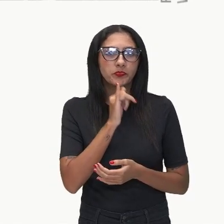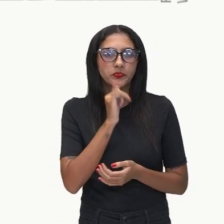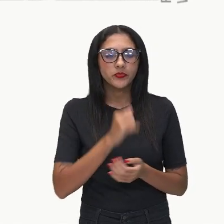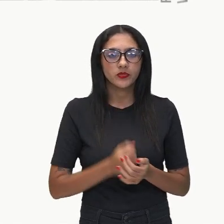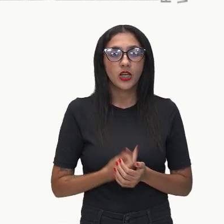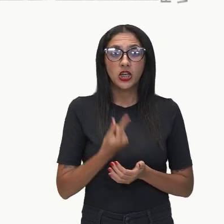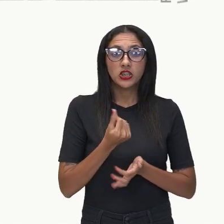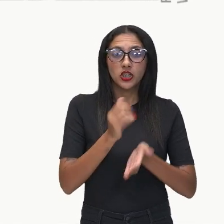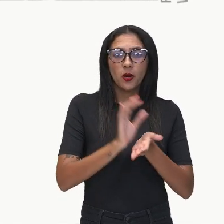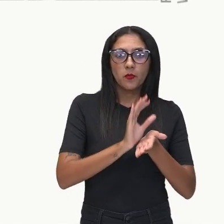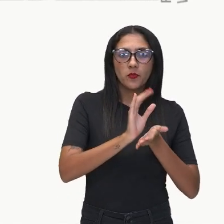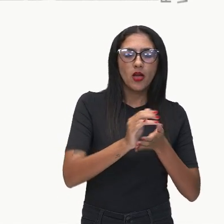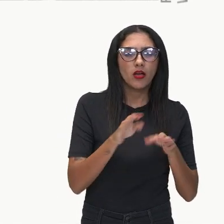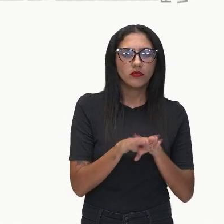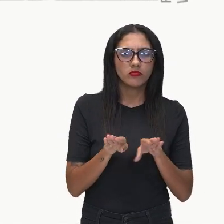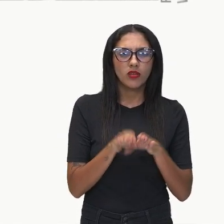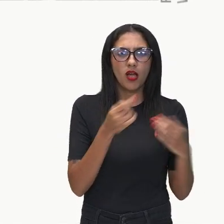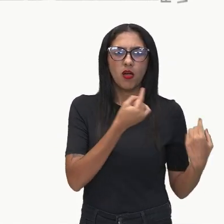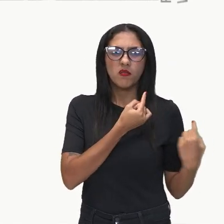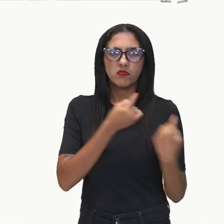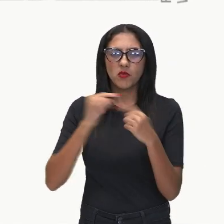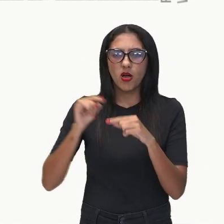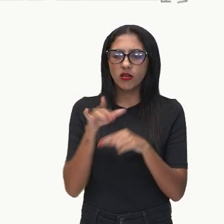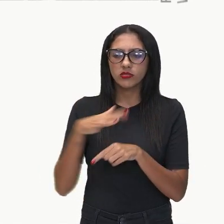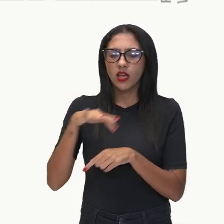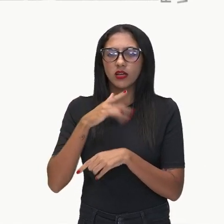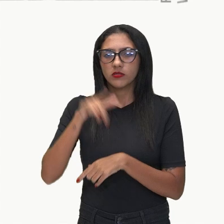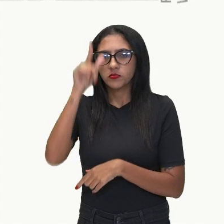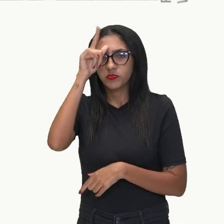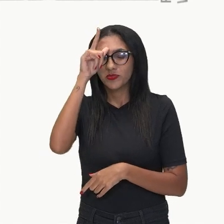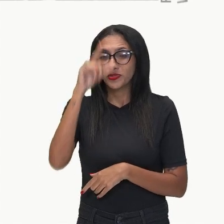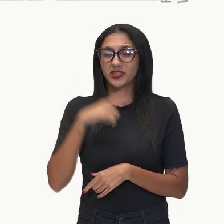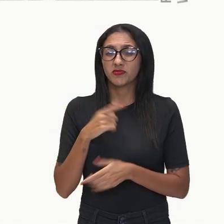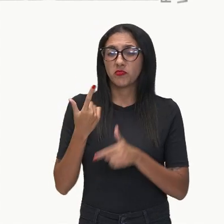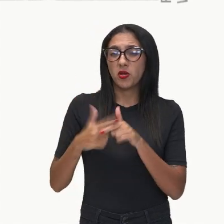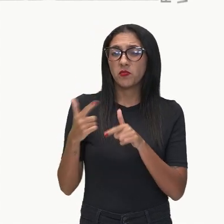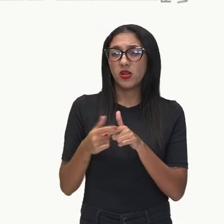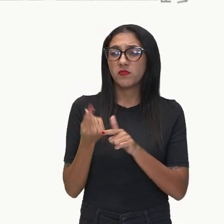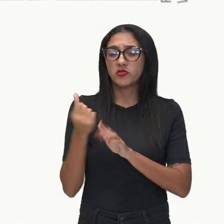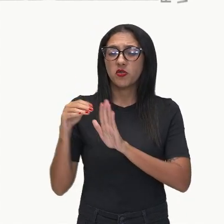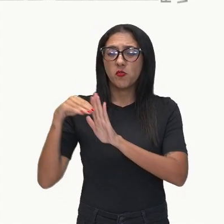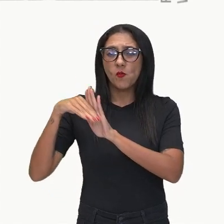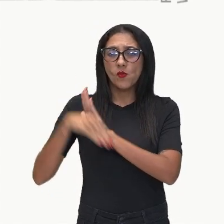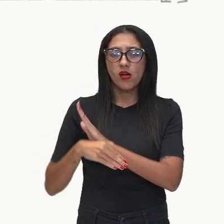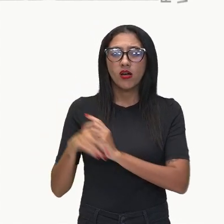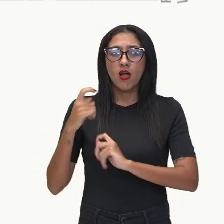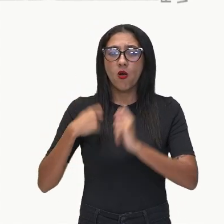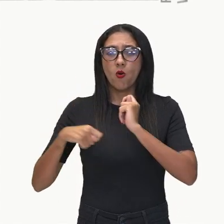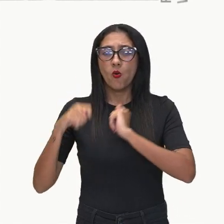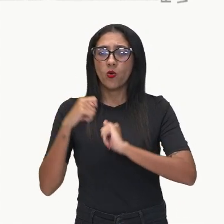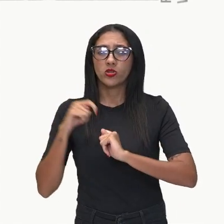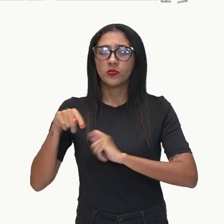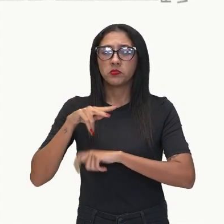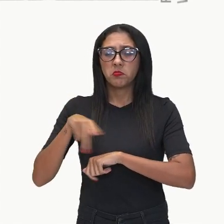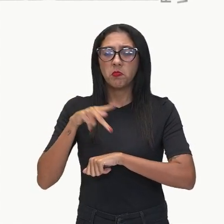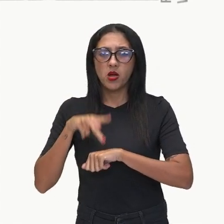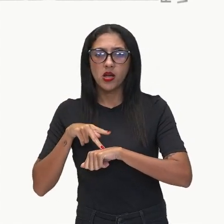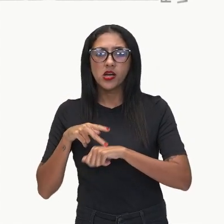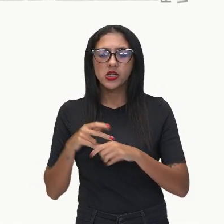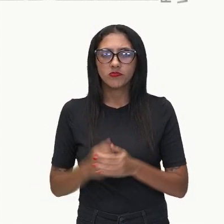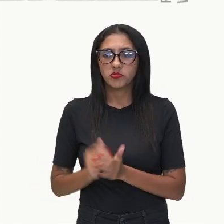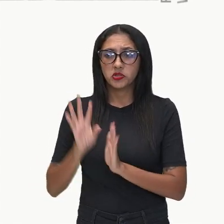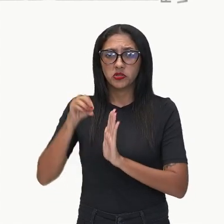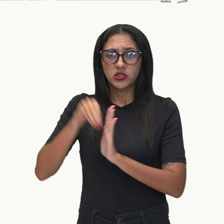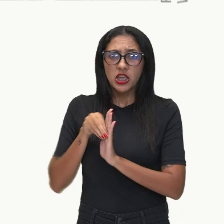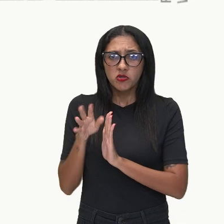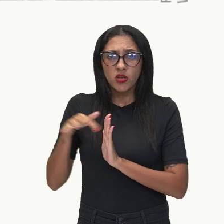território alemão causaram uma severa crise econômica e alimentaram um sentimento de indignação entre os